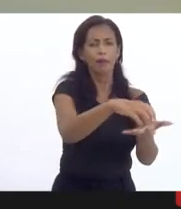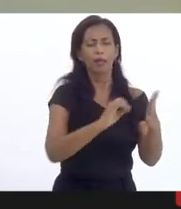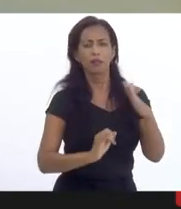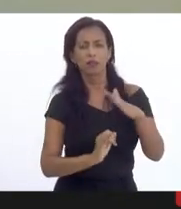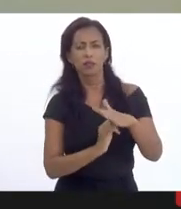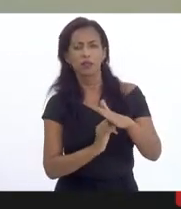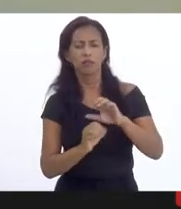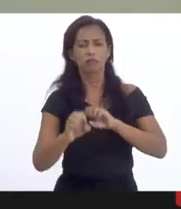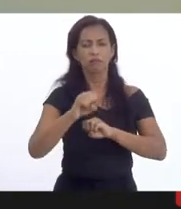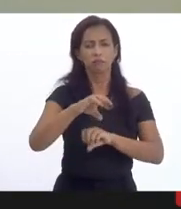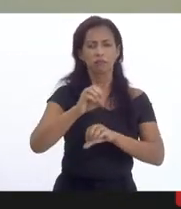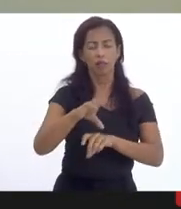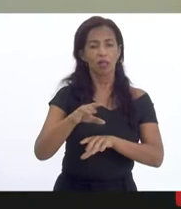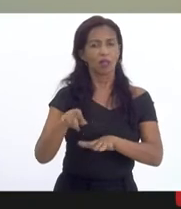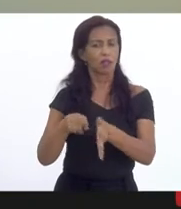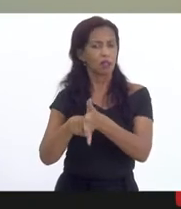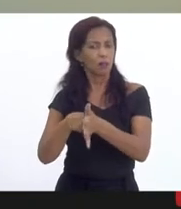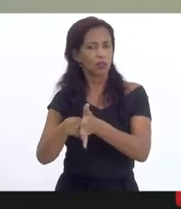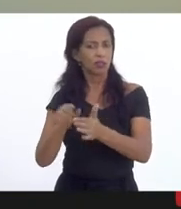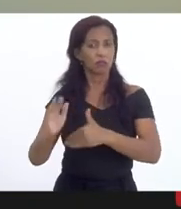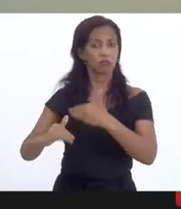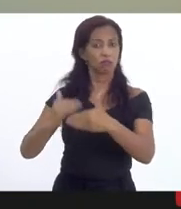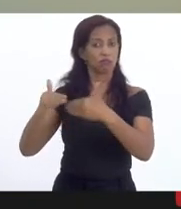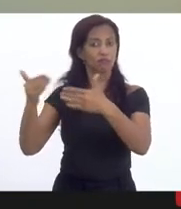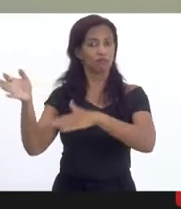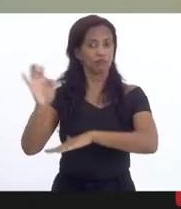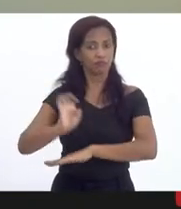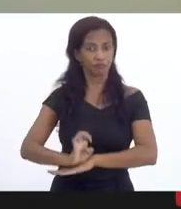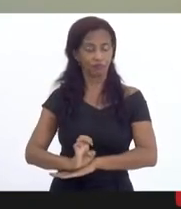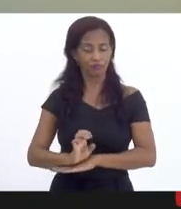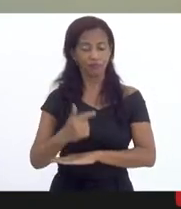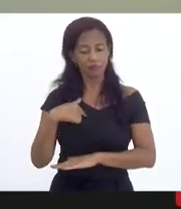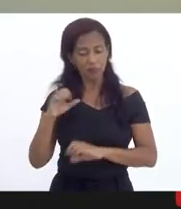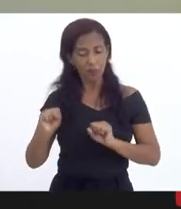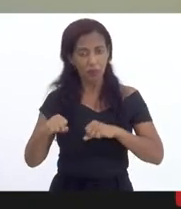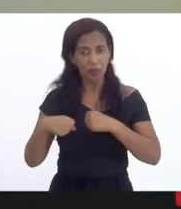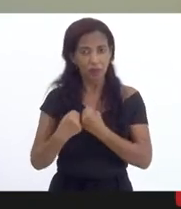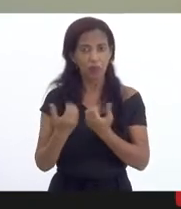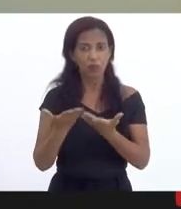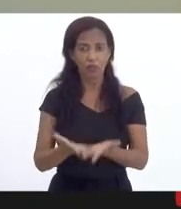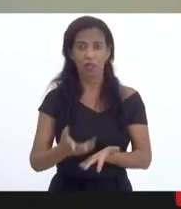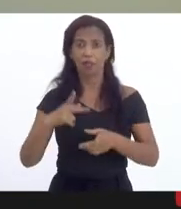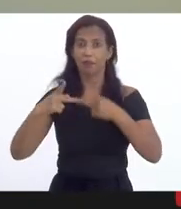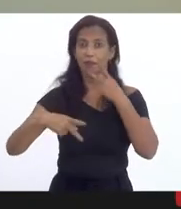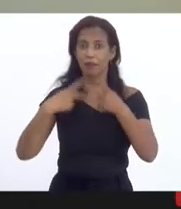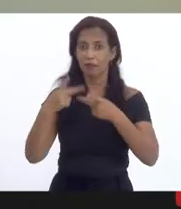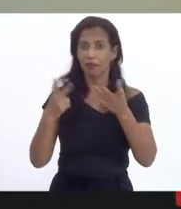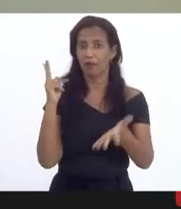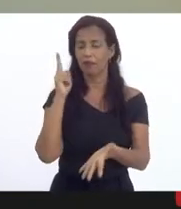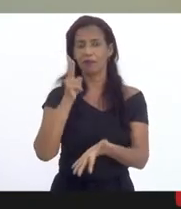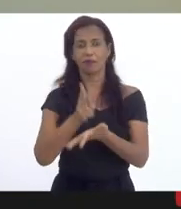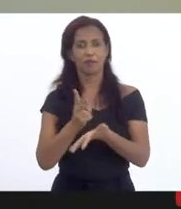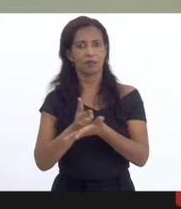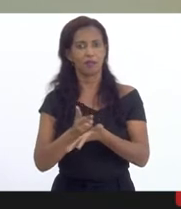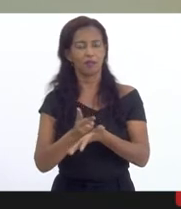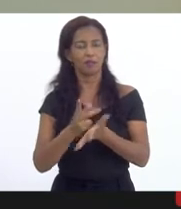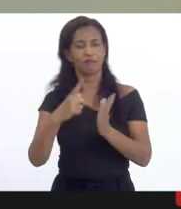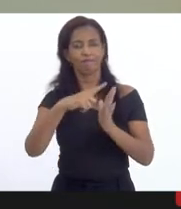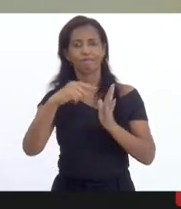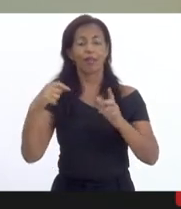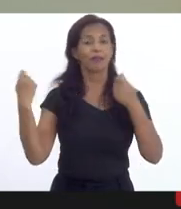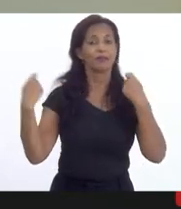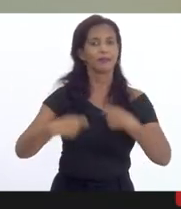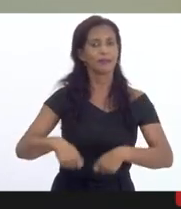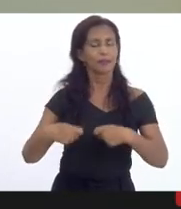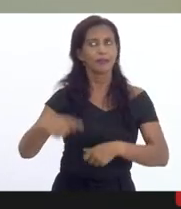ensino e da pesquisa e desenvolvimento do nosso Estado. Então, eu reforço aqui a minha fala, que eu sempre faço destaque, a necessidade